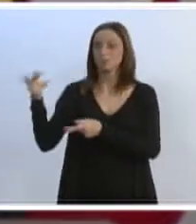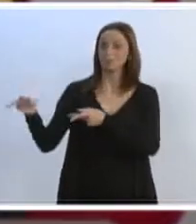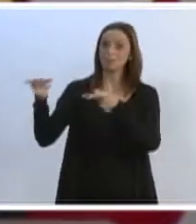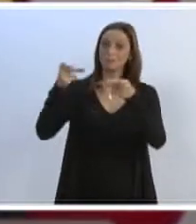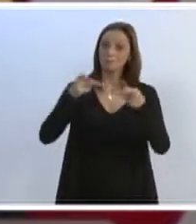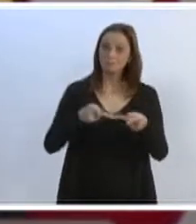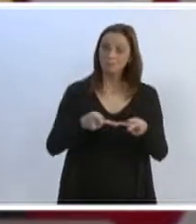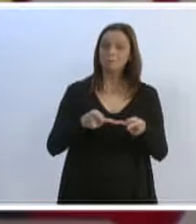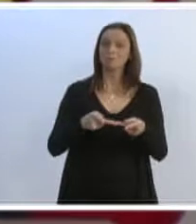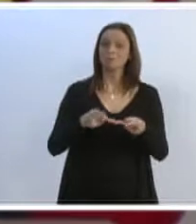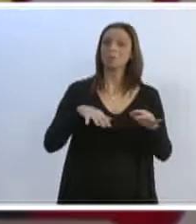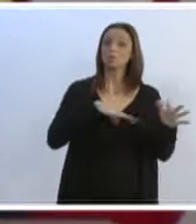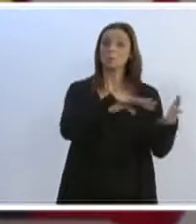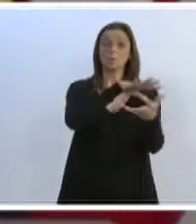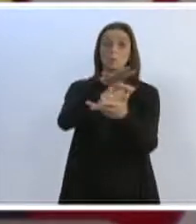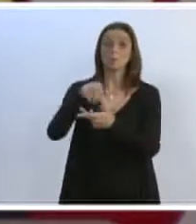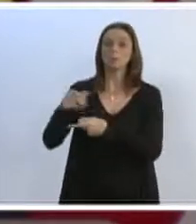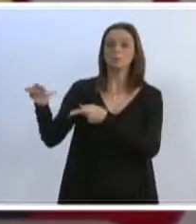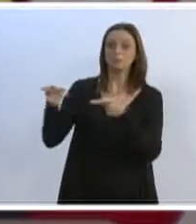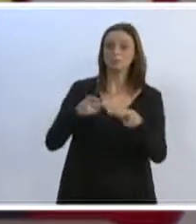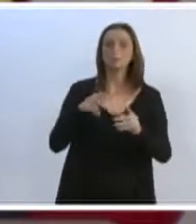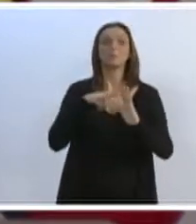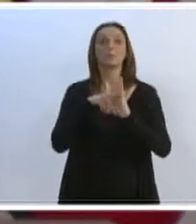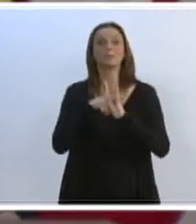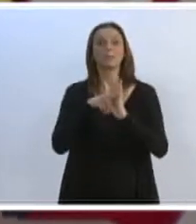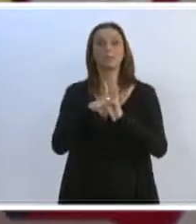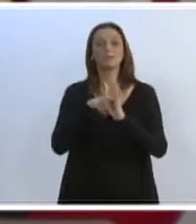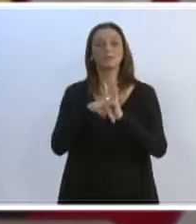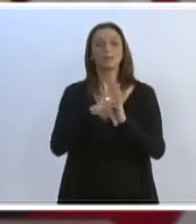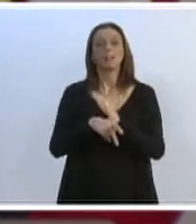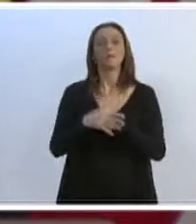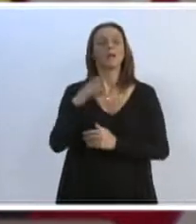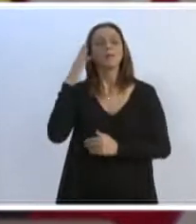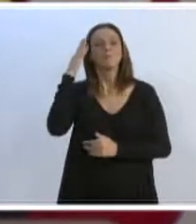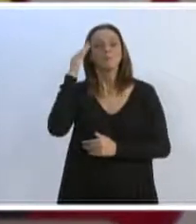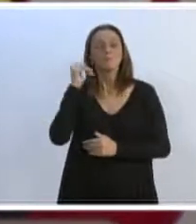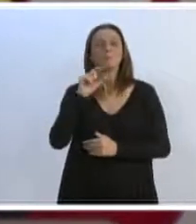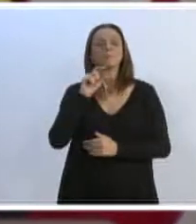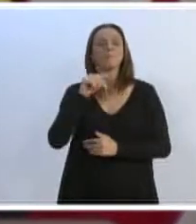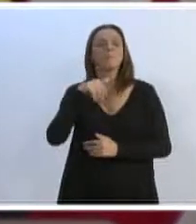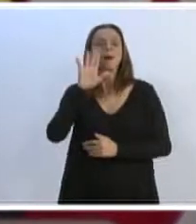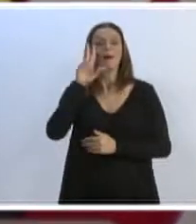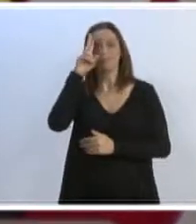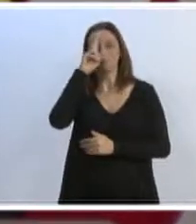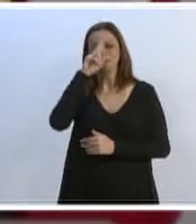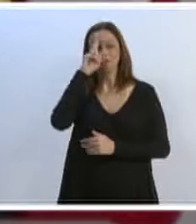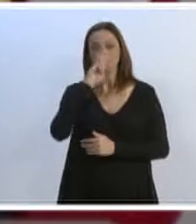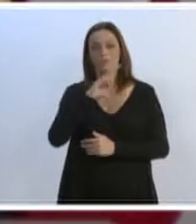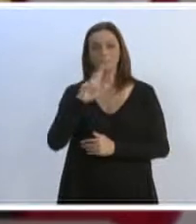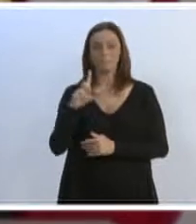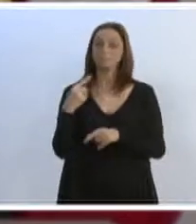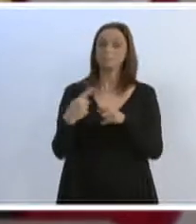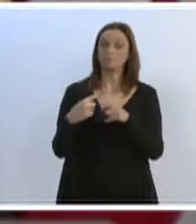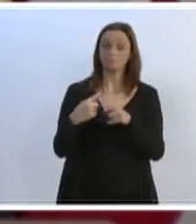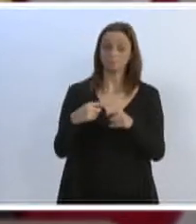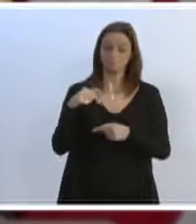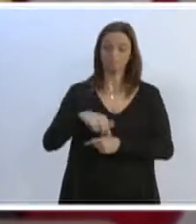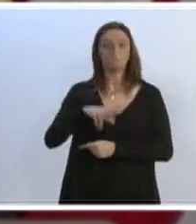Boa noite a todas as senhoras, todos os senhores, todos os amigos da cultura, da Fundação Cultural. Que